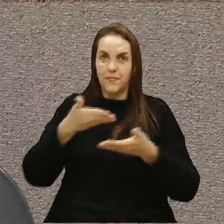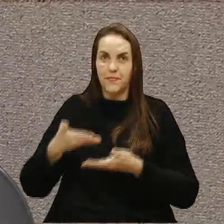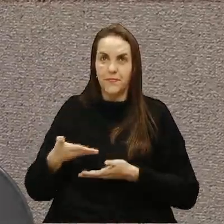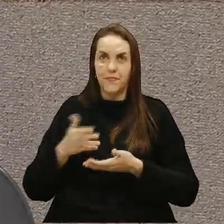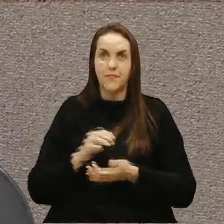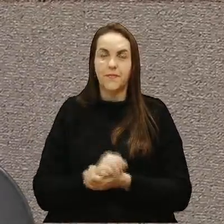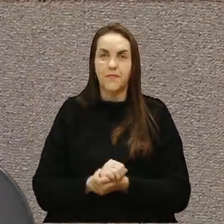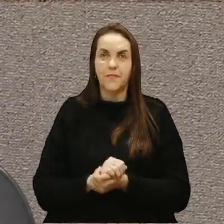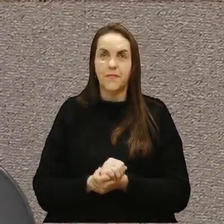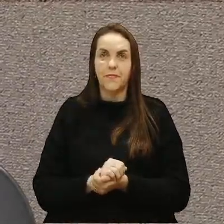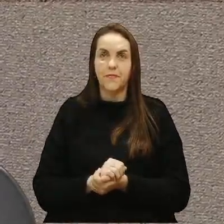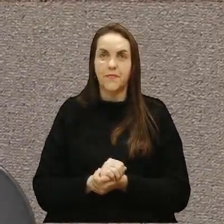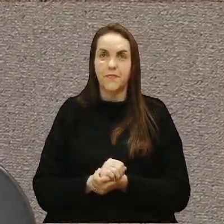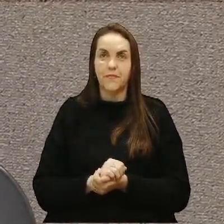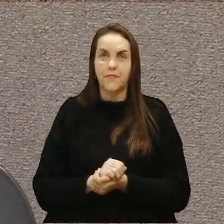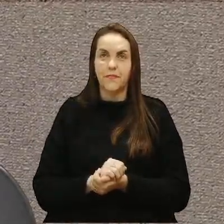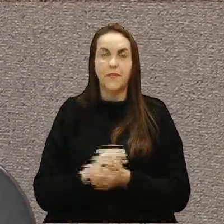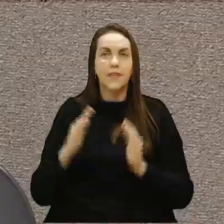Quem nos acompanha...